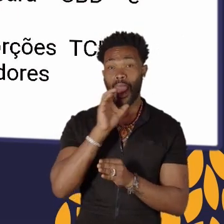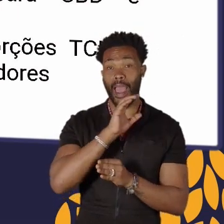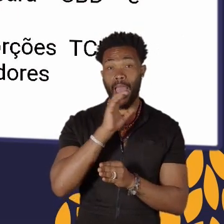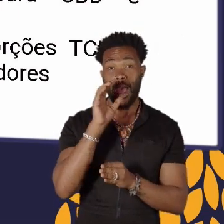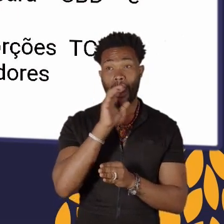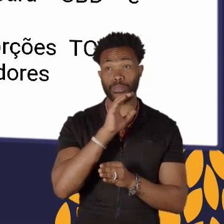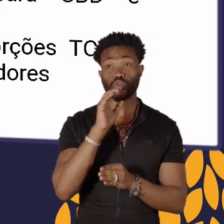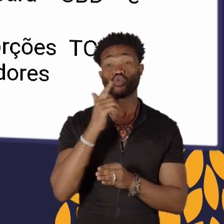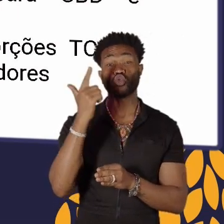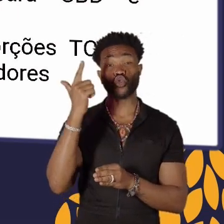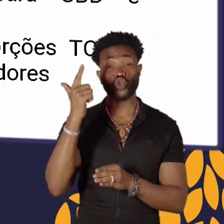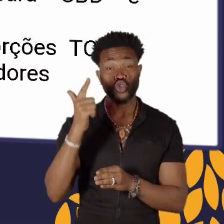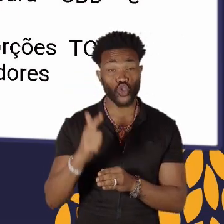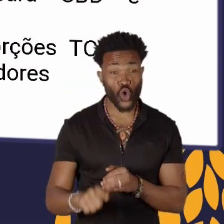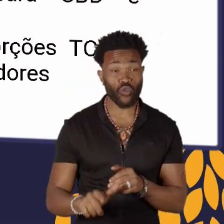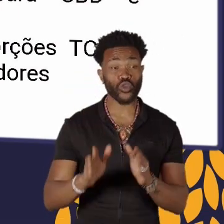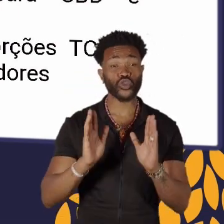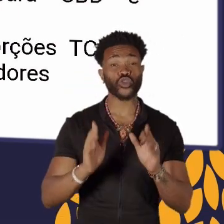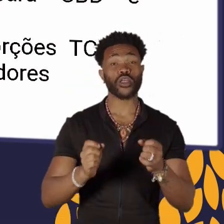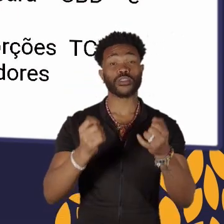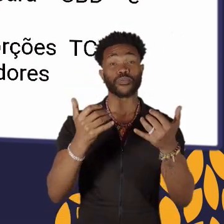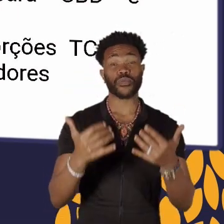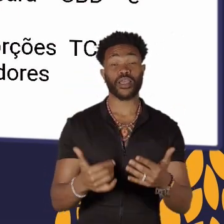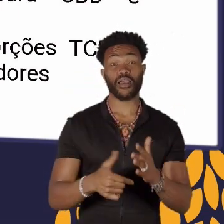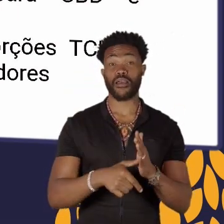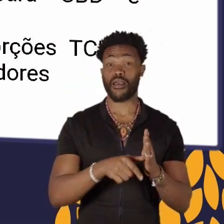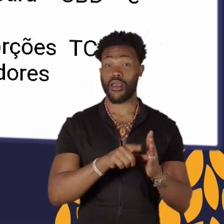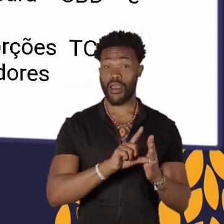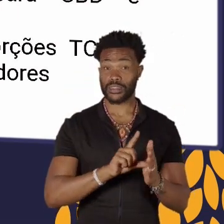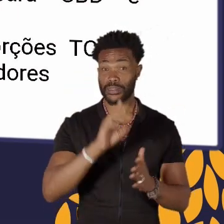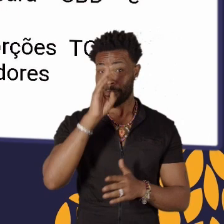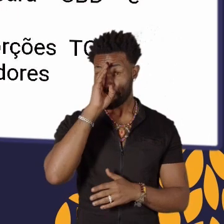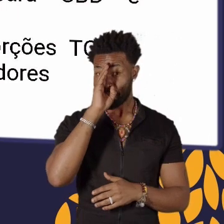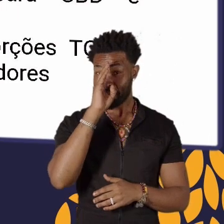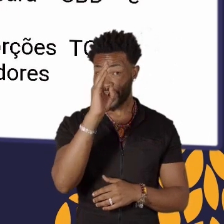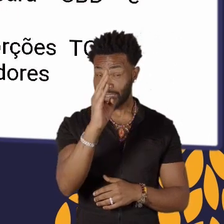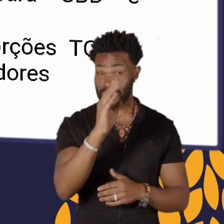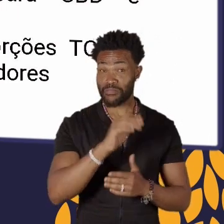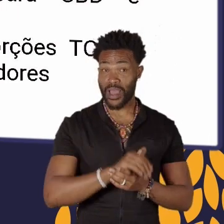simplesmente repetindo um pouco do que eu tinha falado antes, dos principais